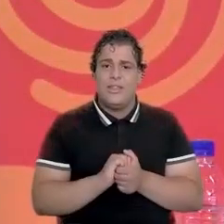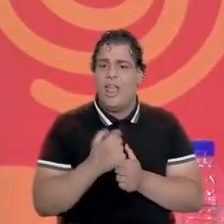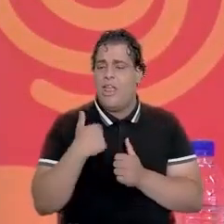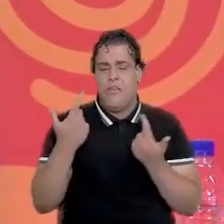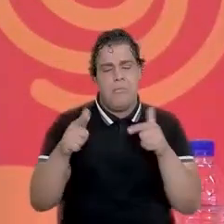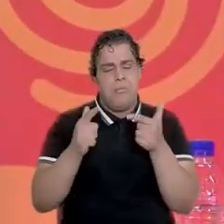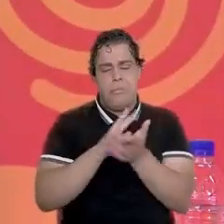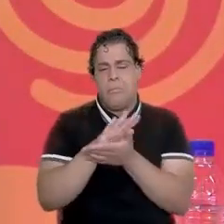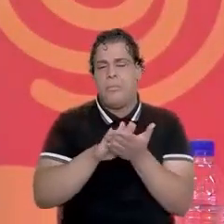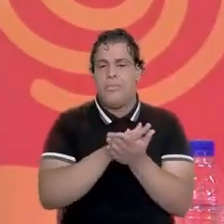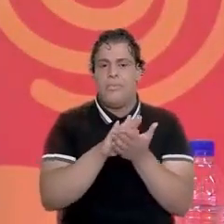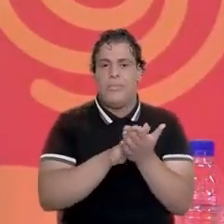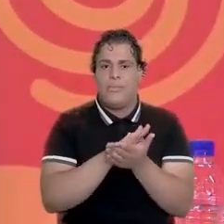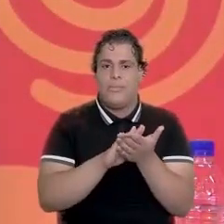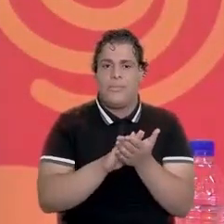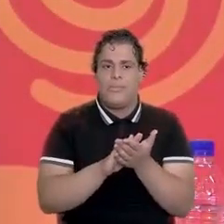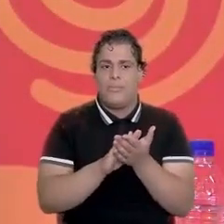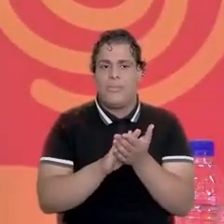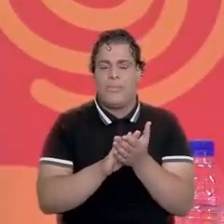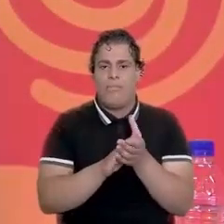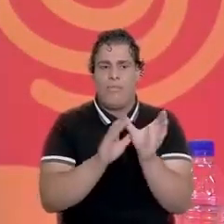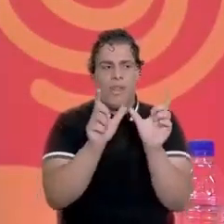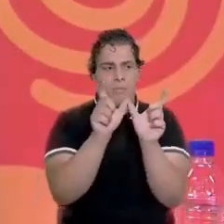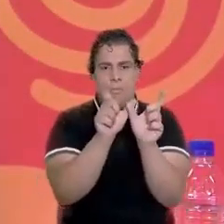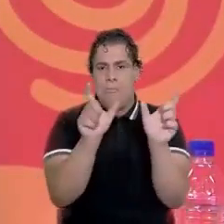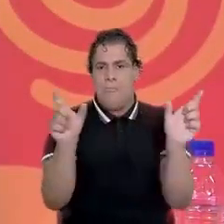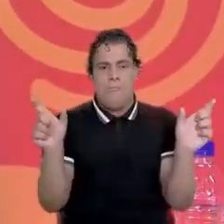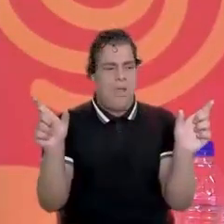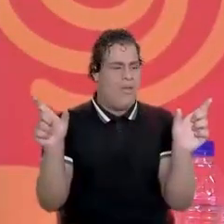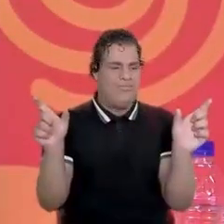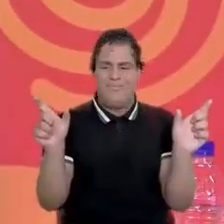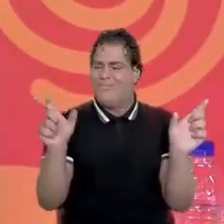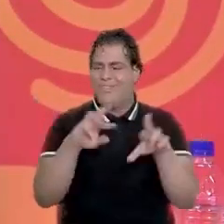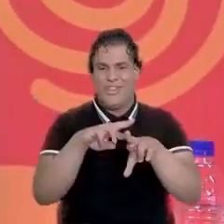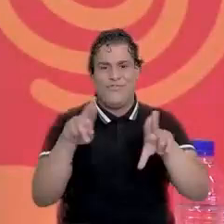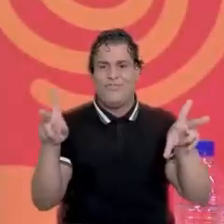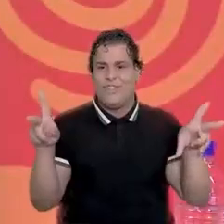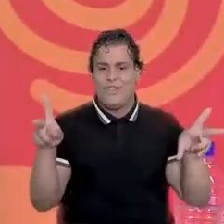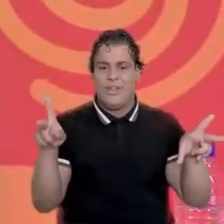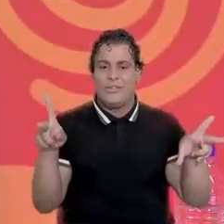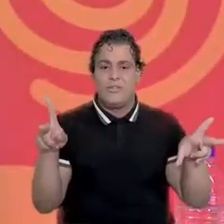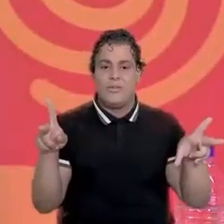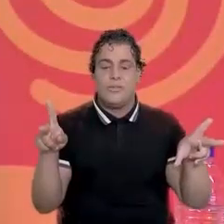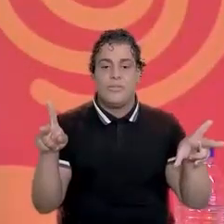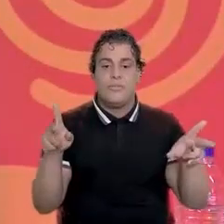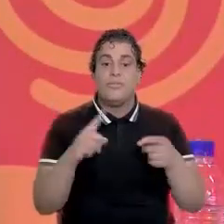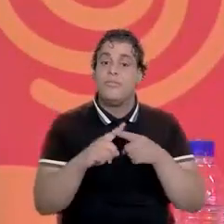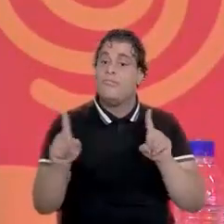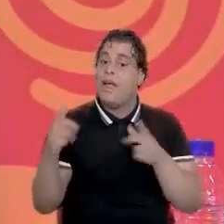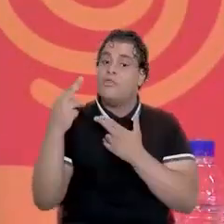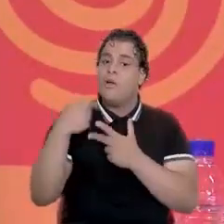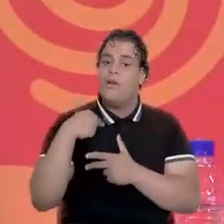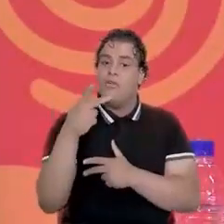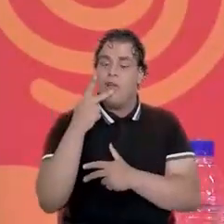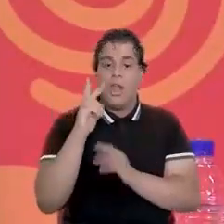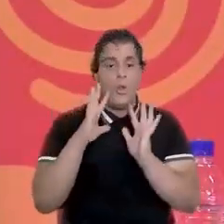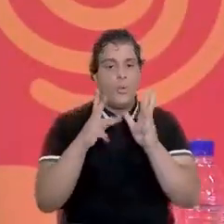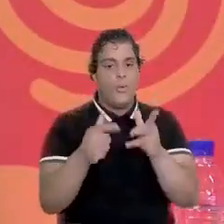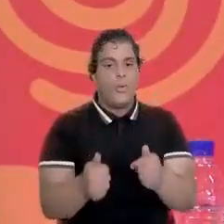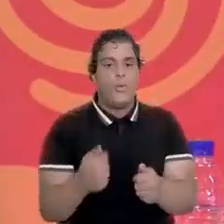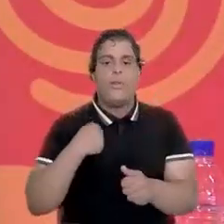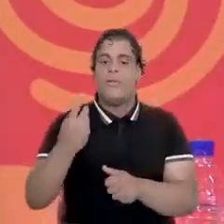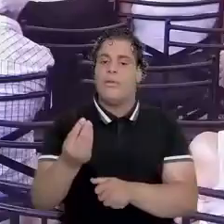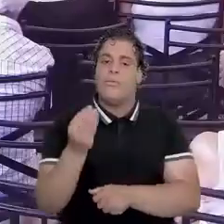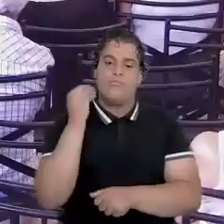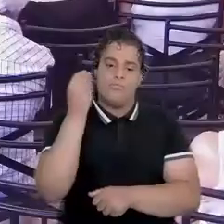eu não tenho nada. São dois universos totalmente separados, assim, sabe? Mas é o que eu te falei. Tudo que eu vivi